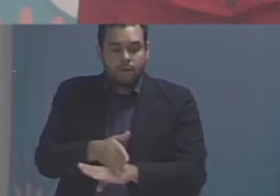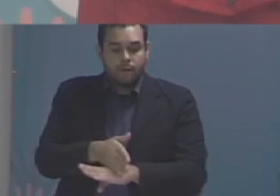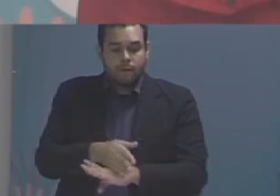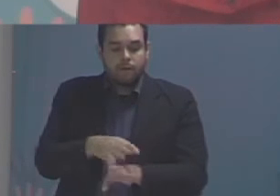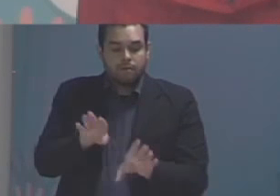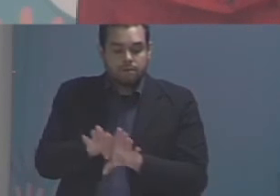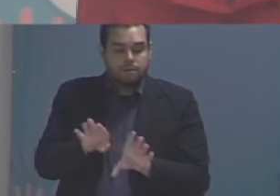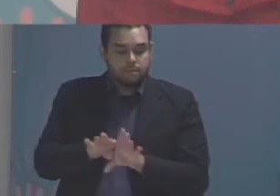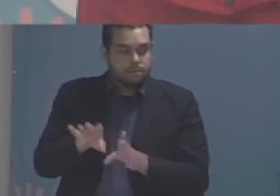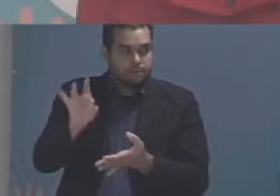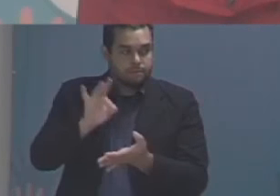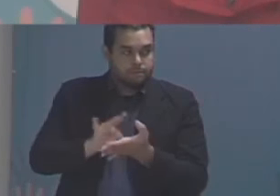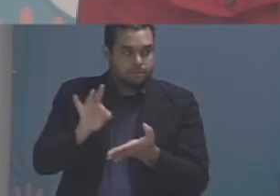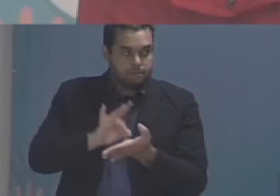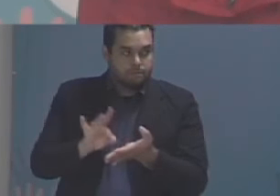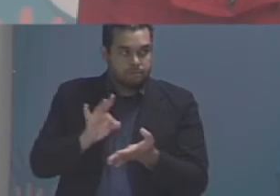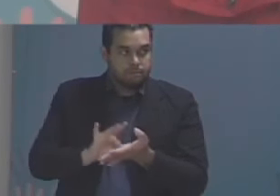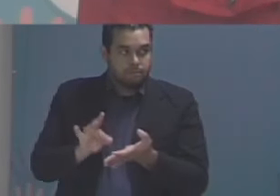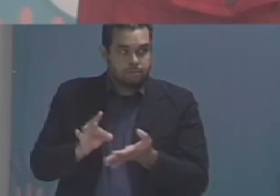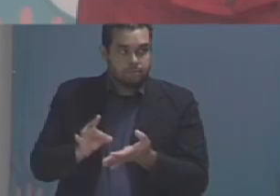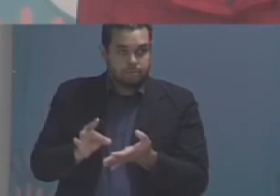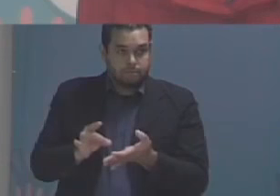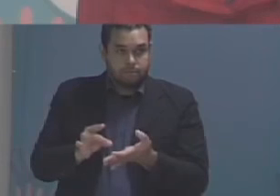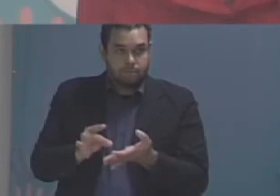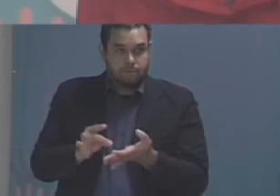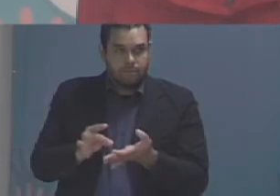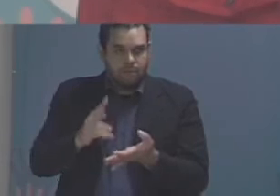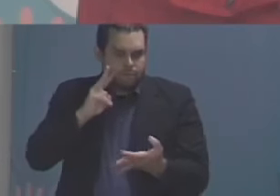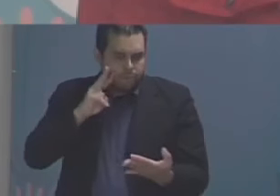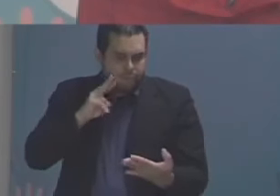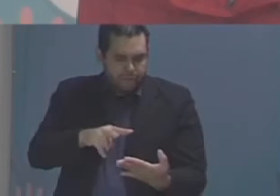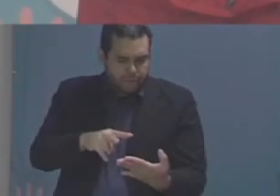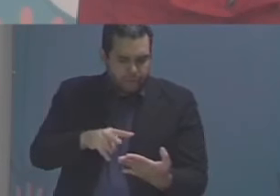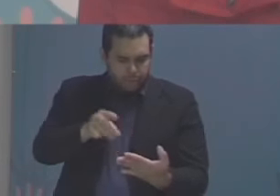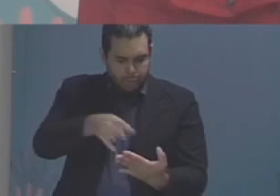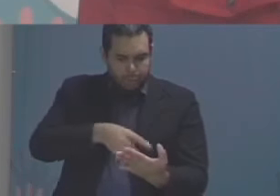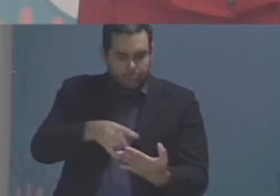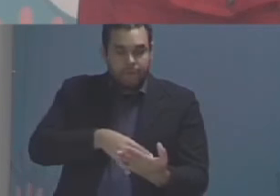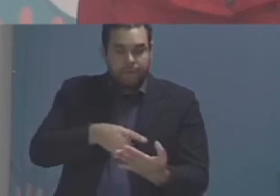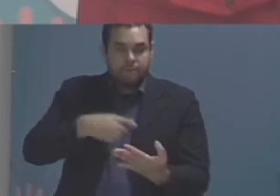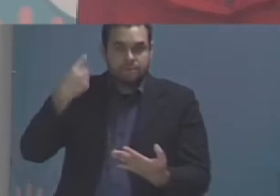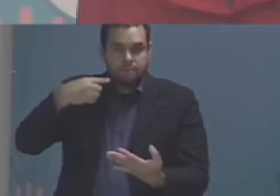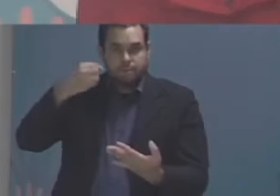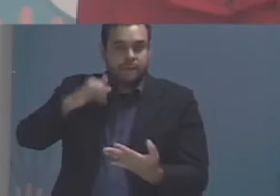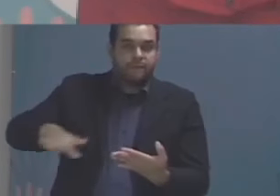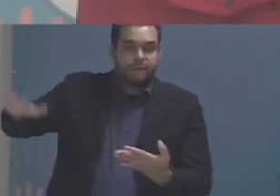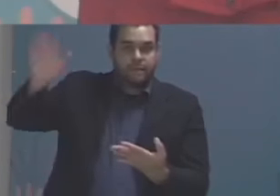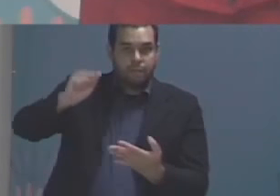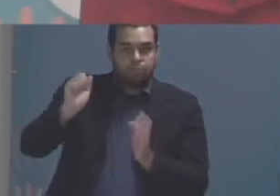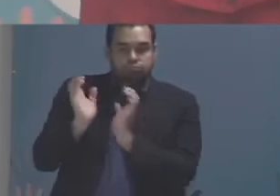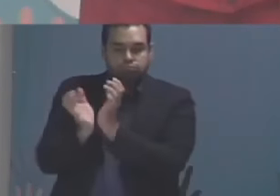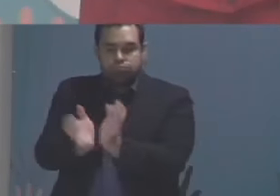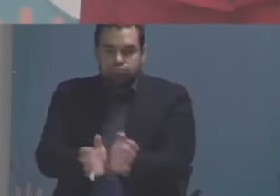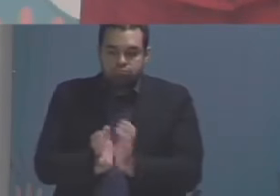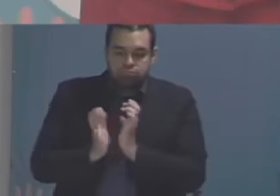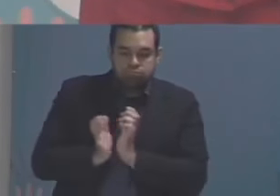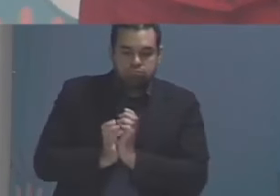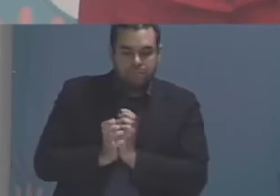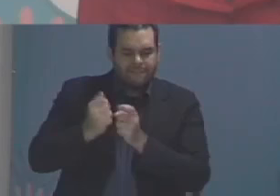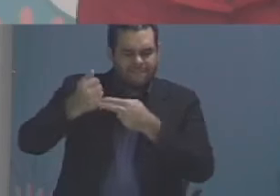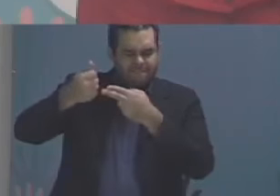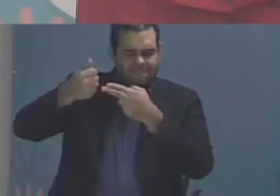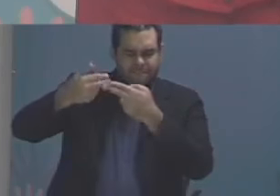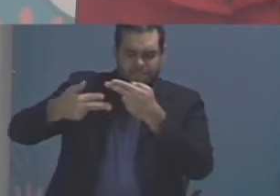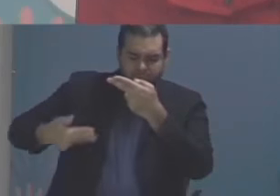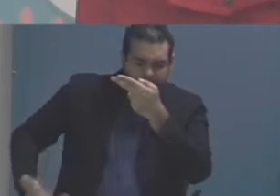inclusive com assinatura que está tá nos anais. É só você consultar os deputados federais das comissões, você vai ver lá